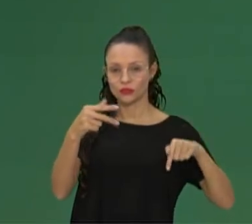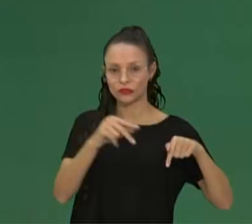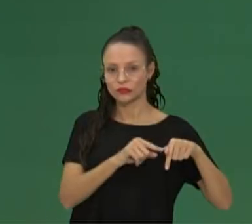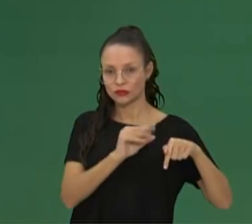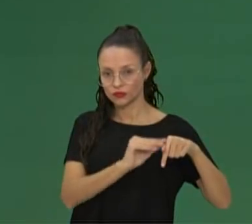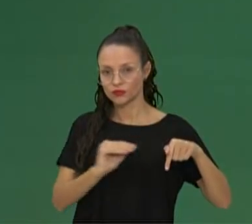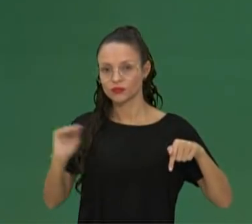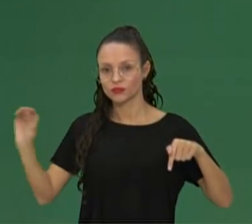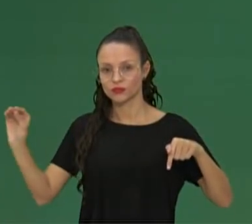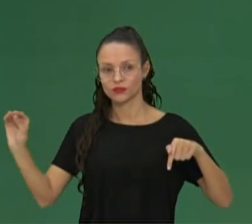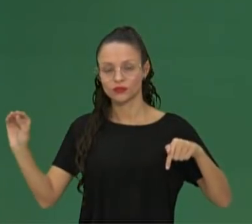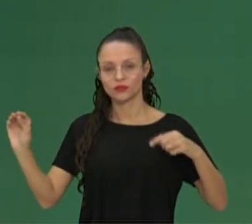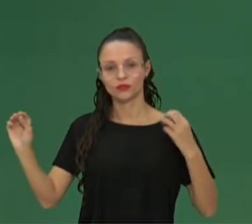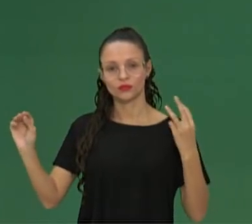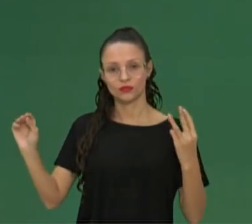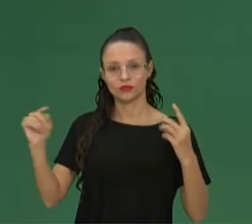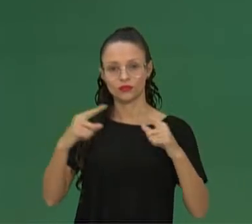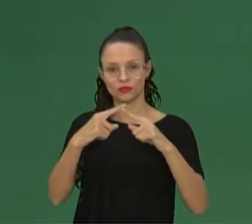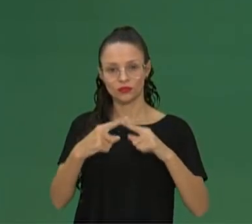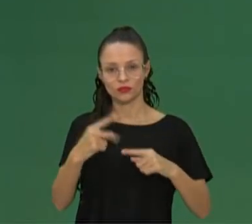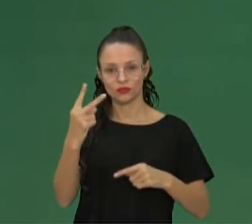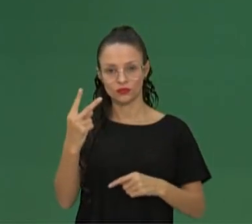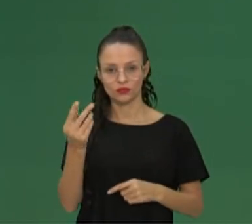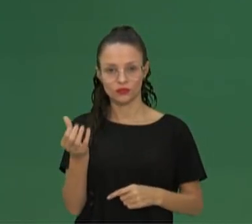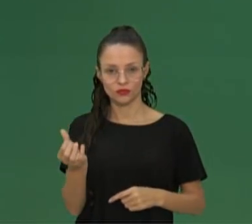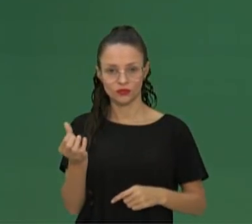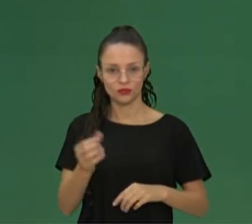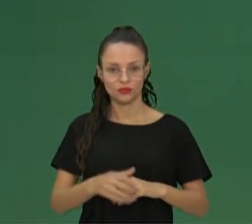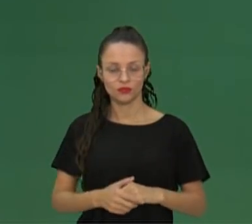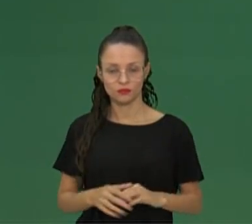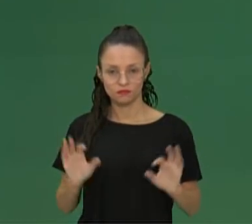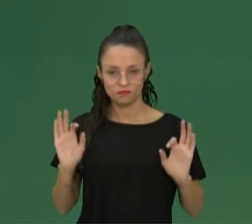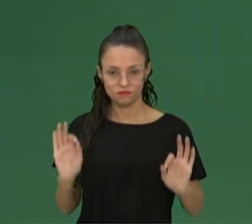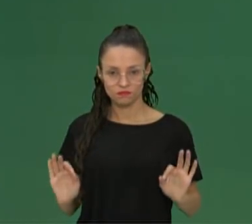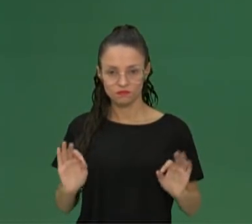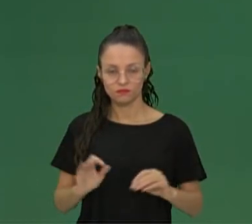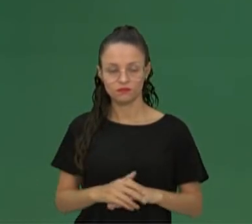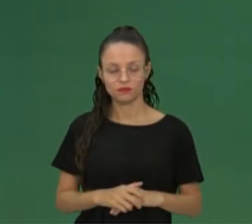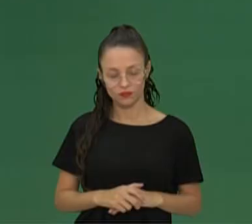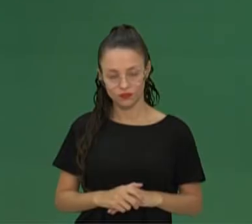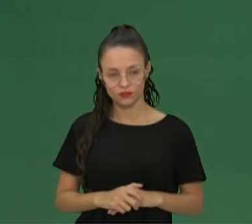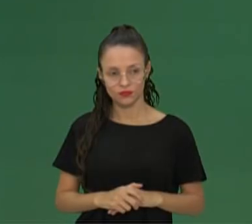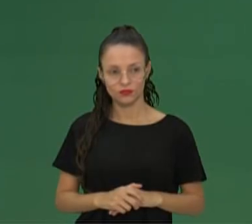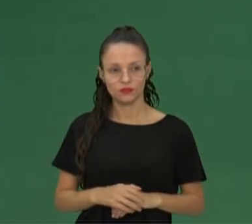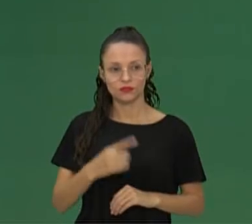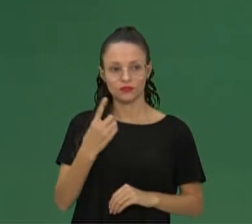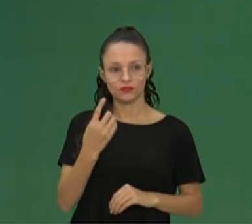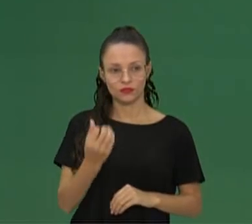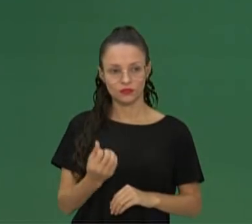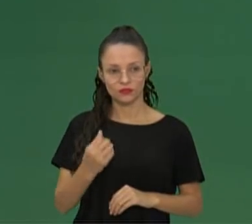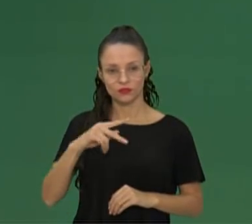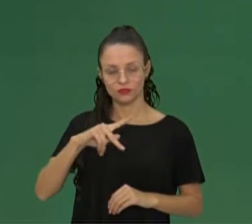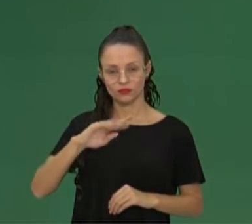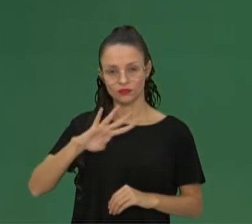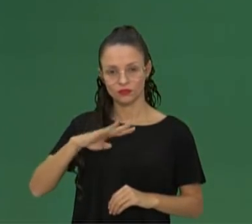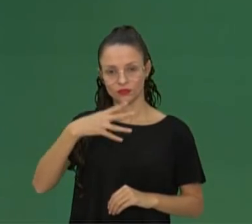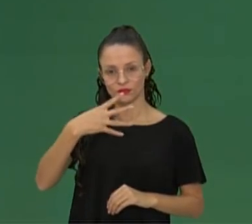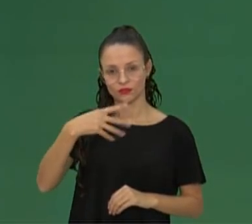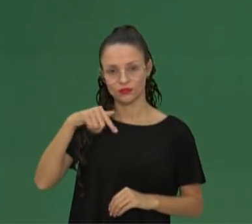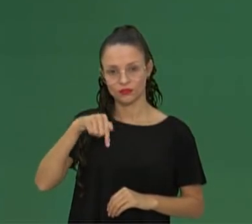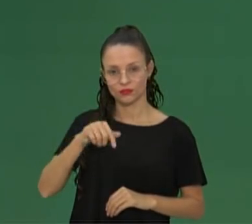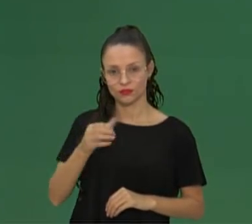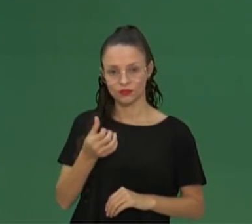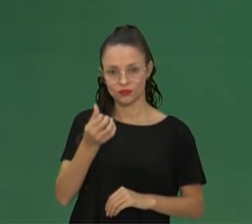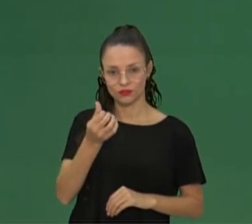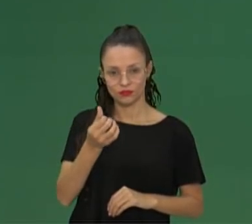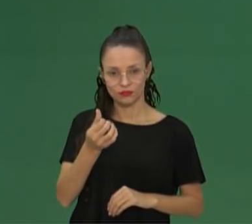e multiplica os expoentes. 3 vezes 2, 6. Certo? Então ficou 16π à quarta, que é a sexta.